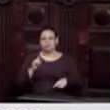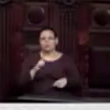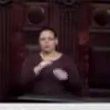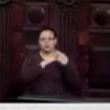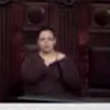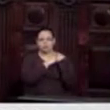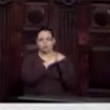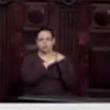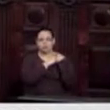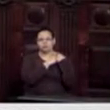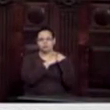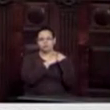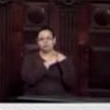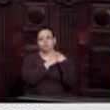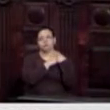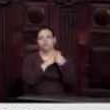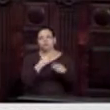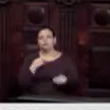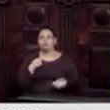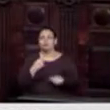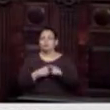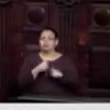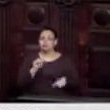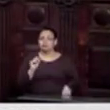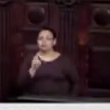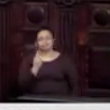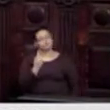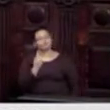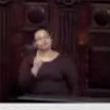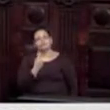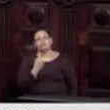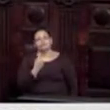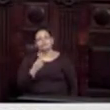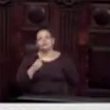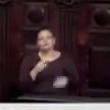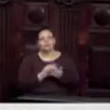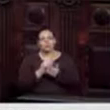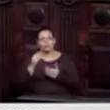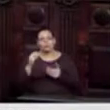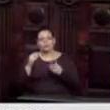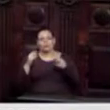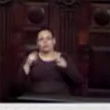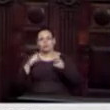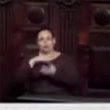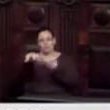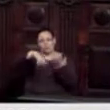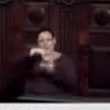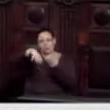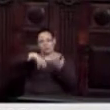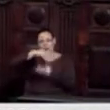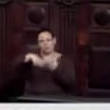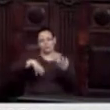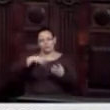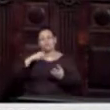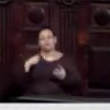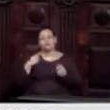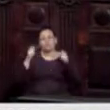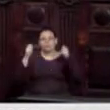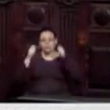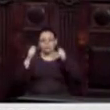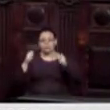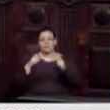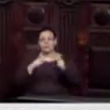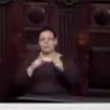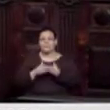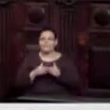quem exige. Porque é até estranho, eu vi no início da grava geral, estive lá nas barcas, estive em outros locais, sempre